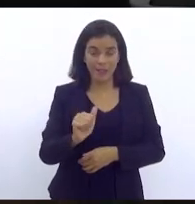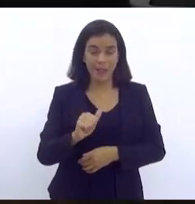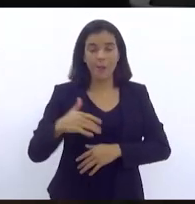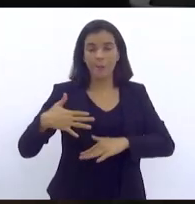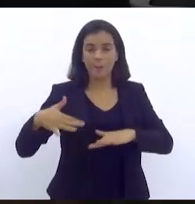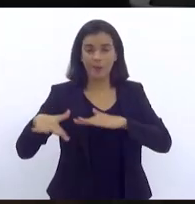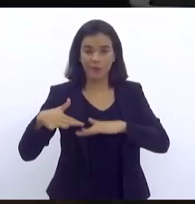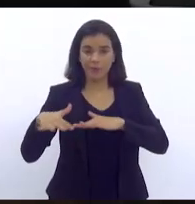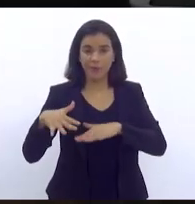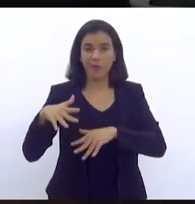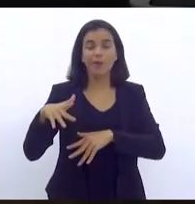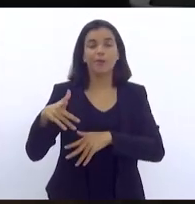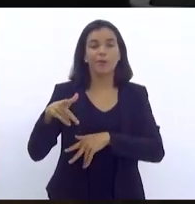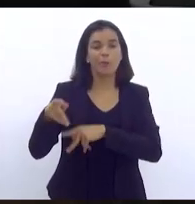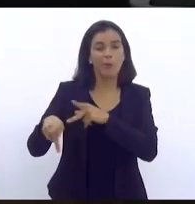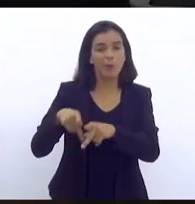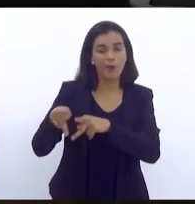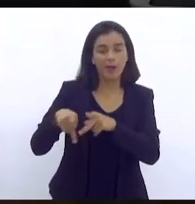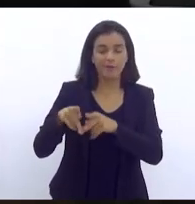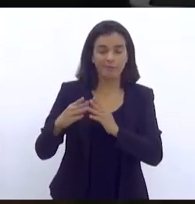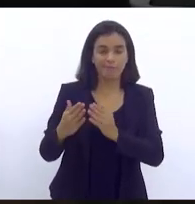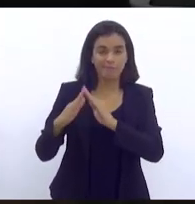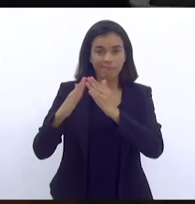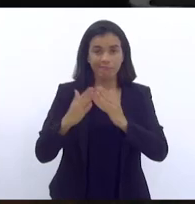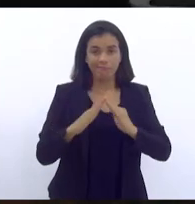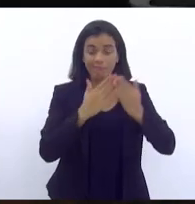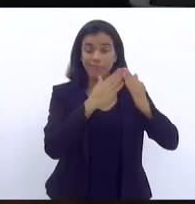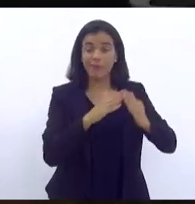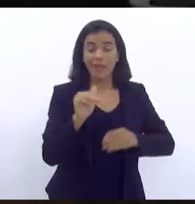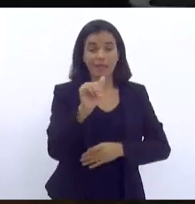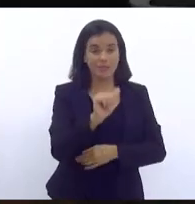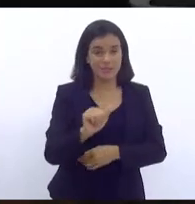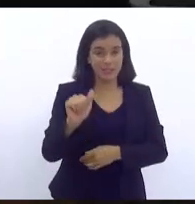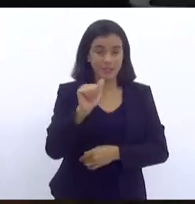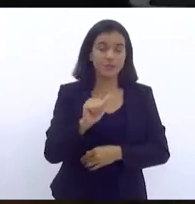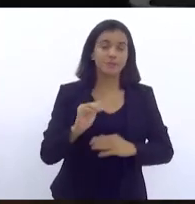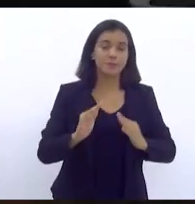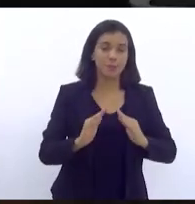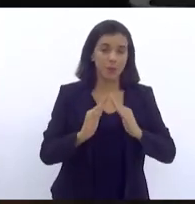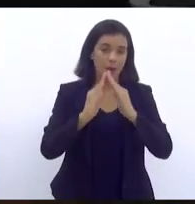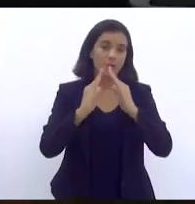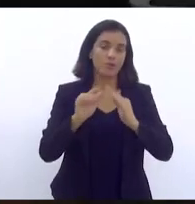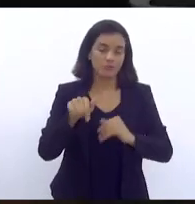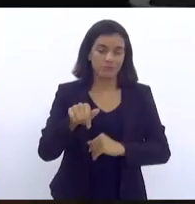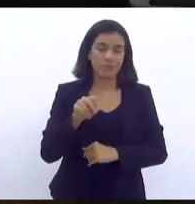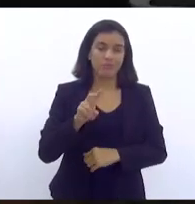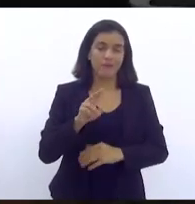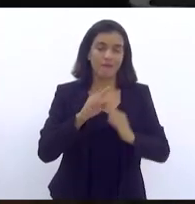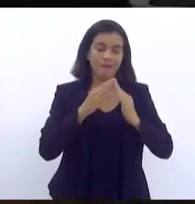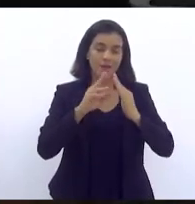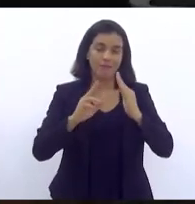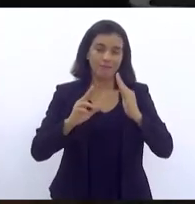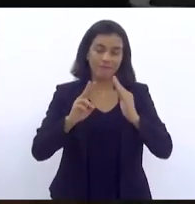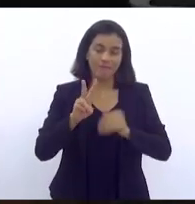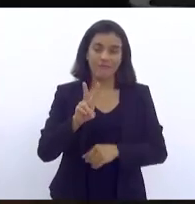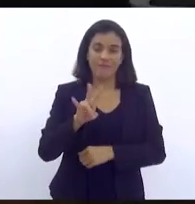de favelas e associação de moradores de vigaro geral também tá na casa presente